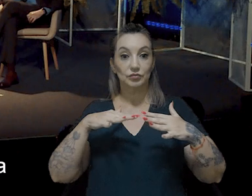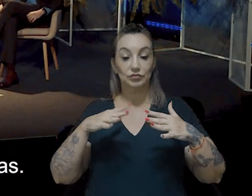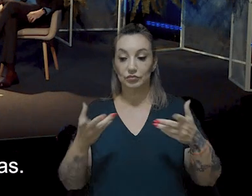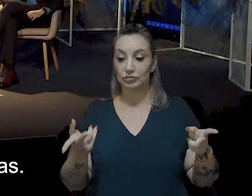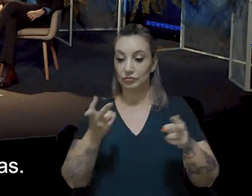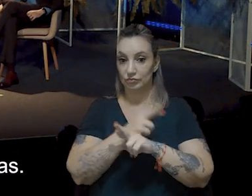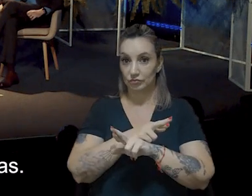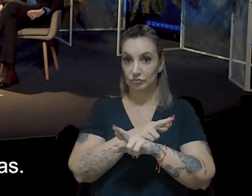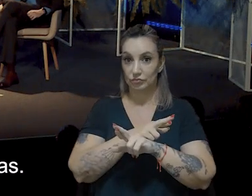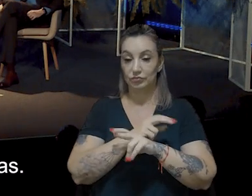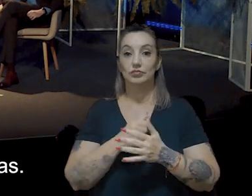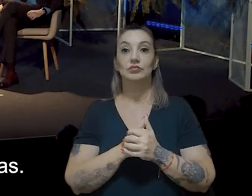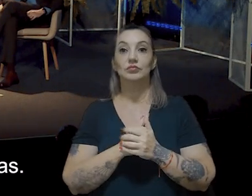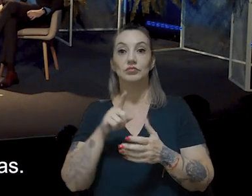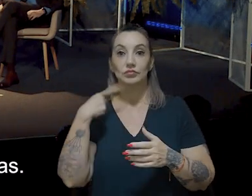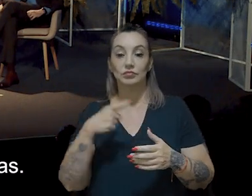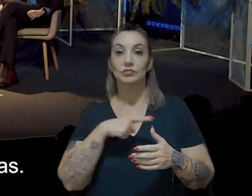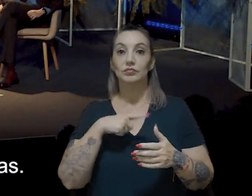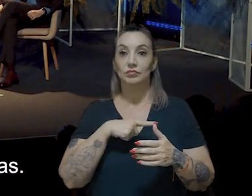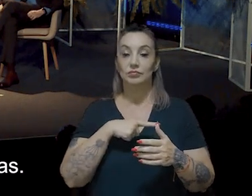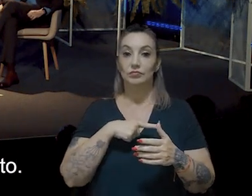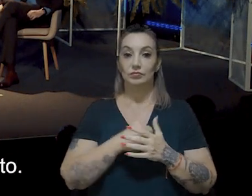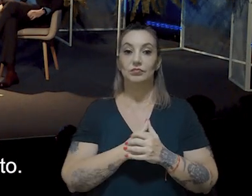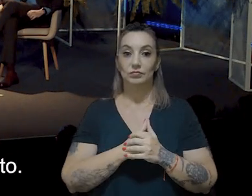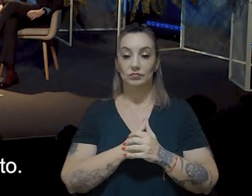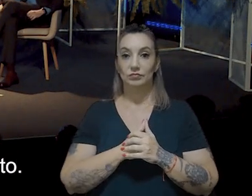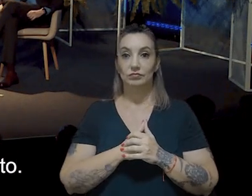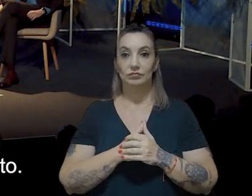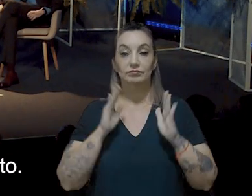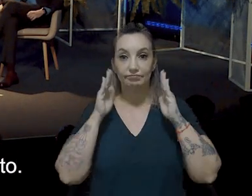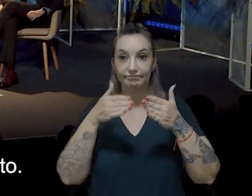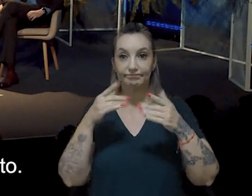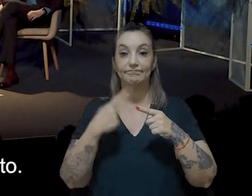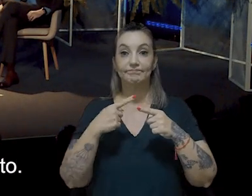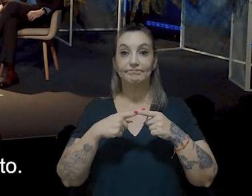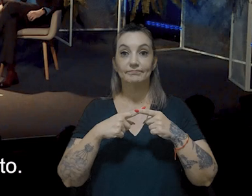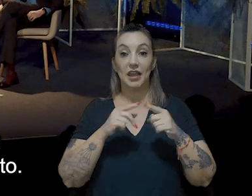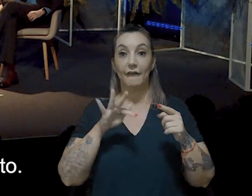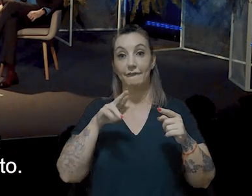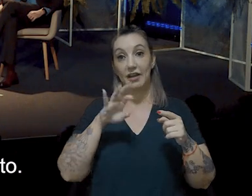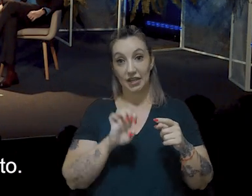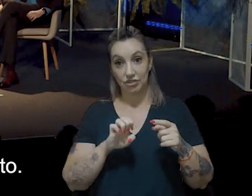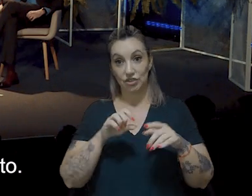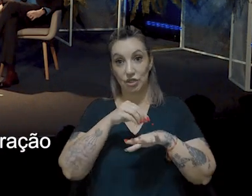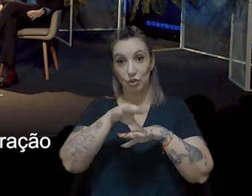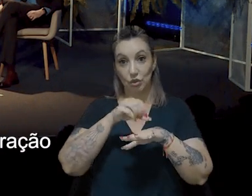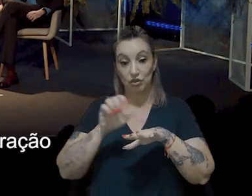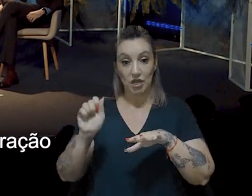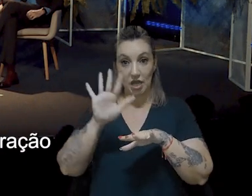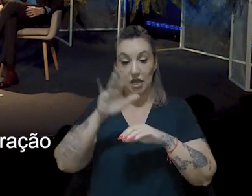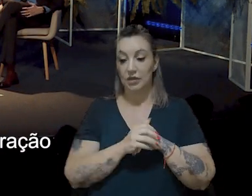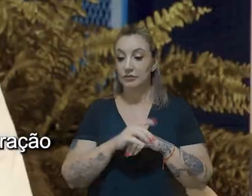convergência logística Ou seja a gente tem normalmente as indústrias elas estão concentradas porque o custo de frete Logístico é muito alto